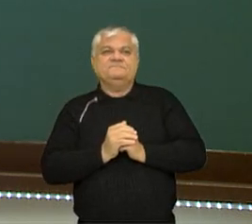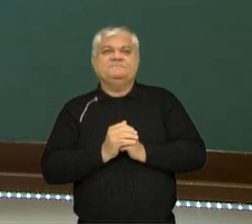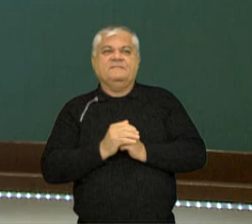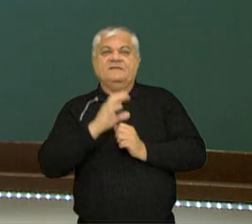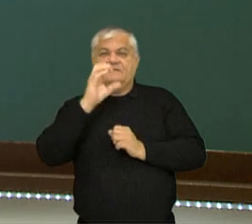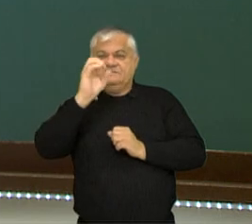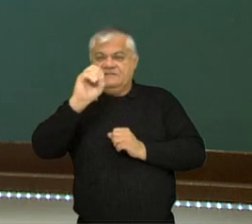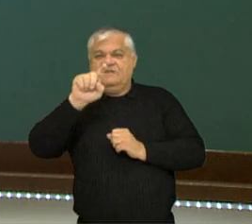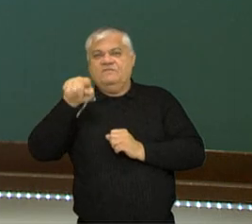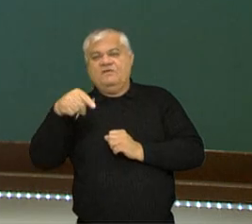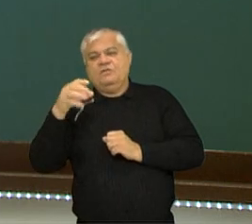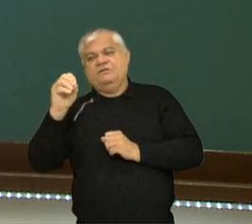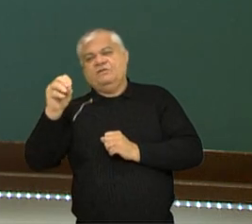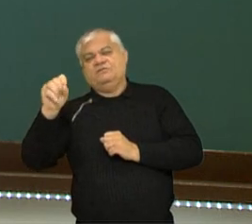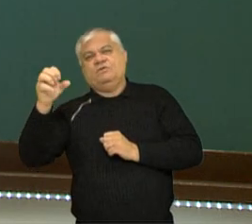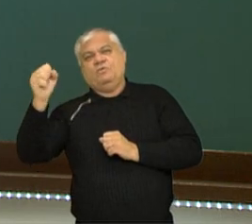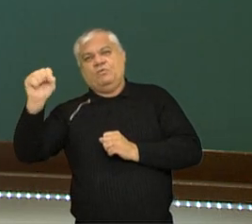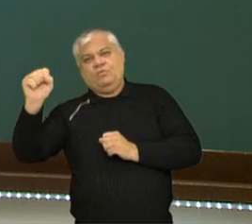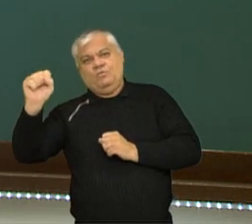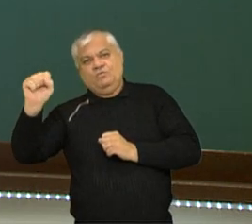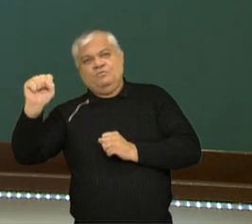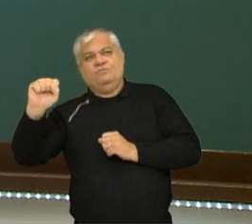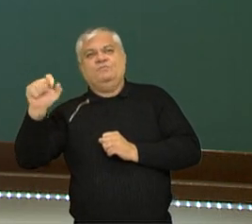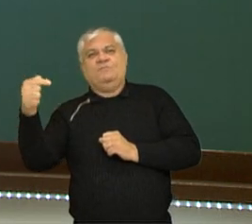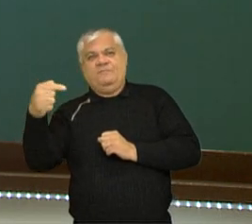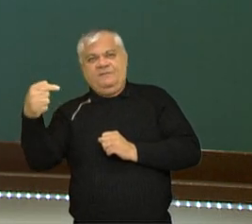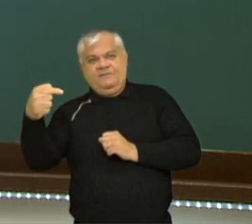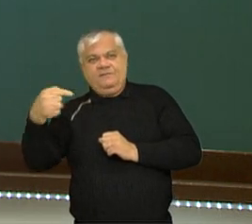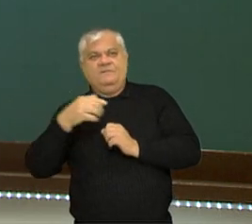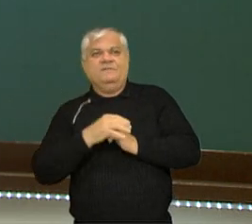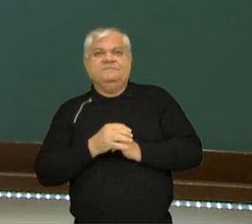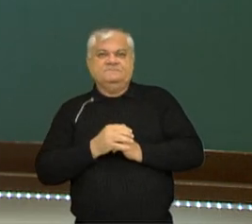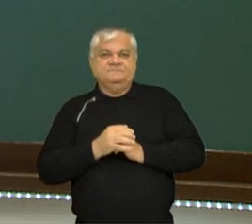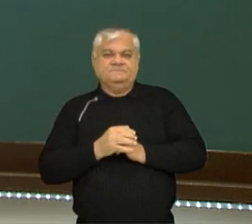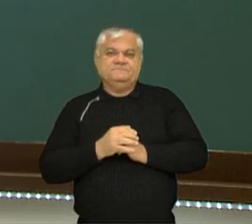ficar menos 8 milésimos ou menos